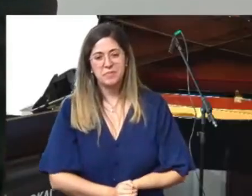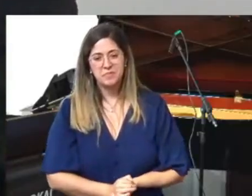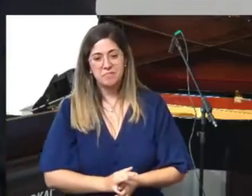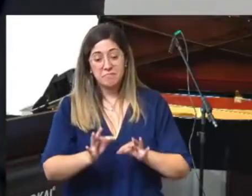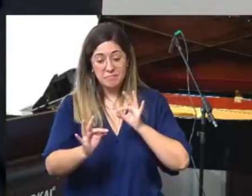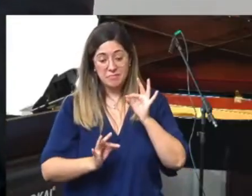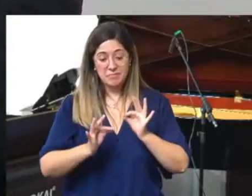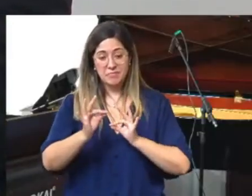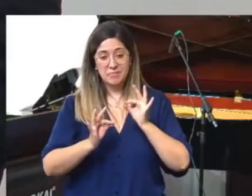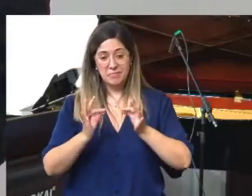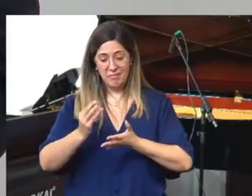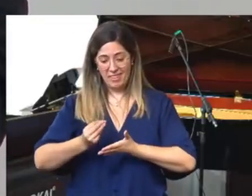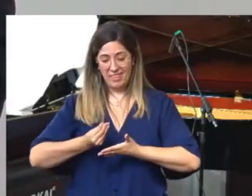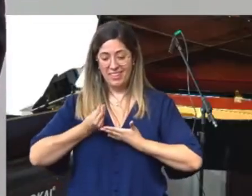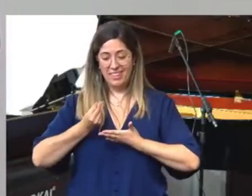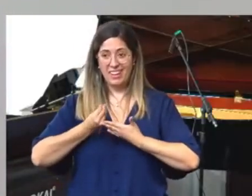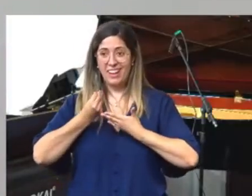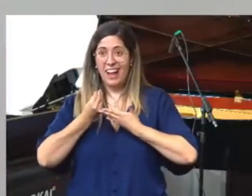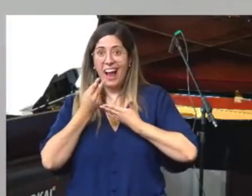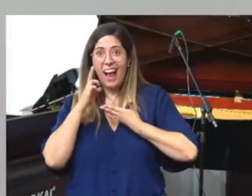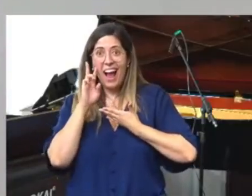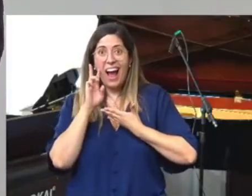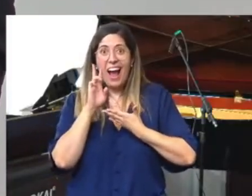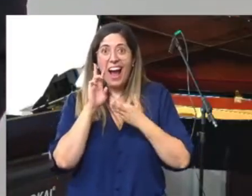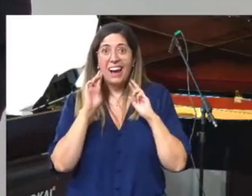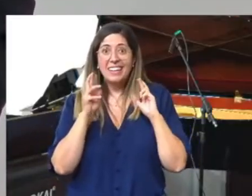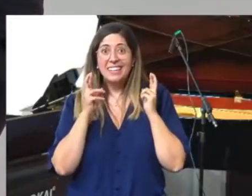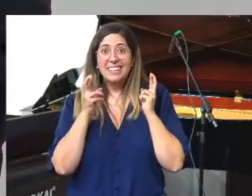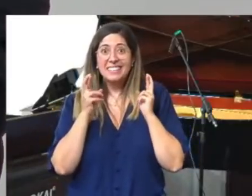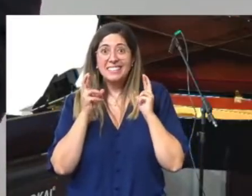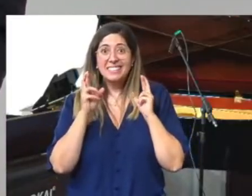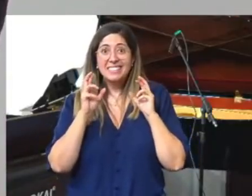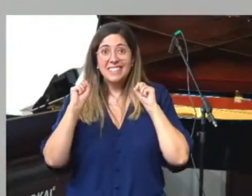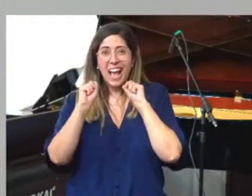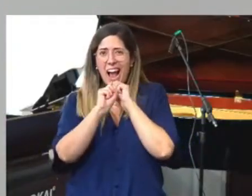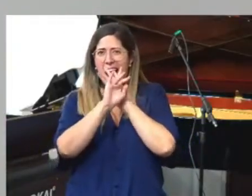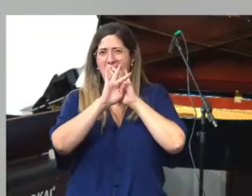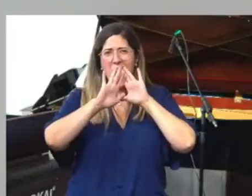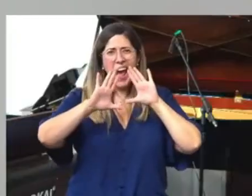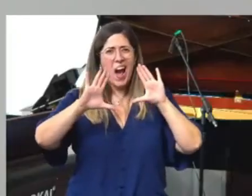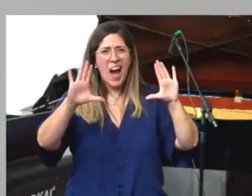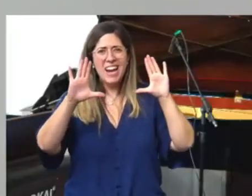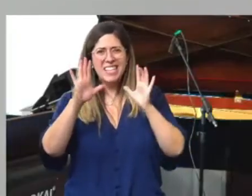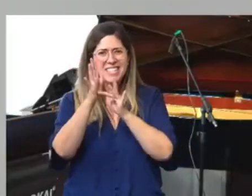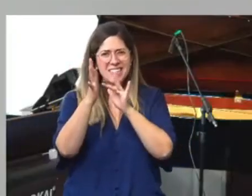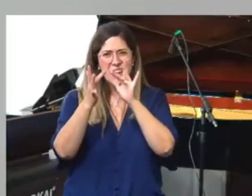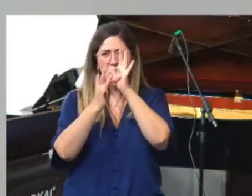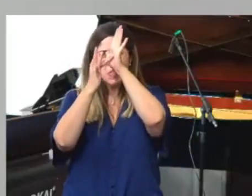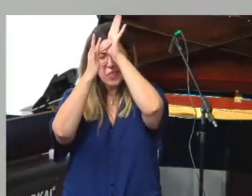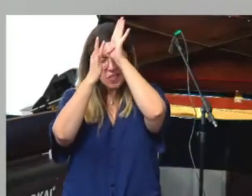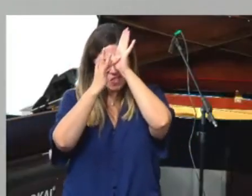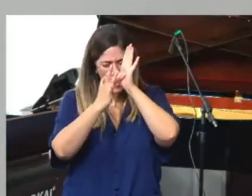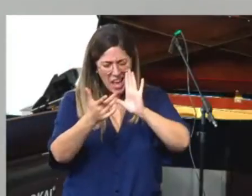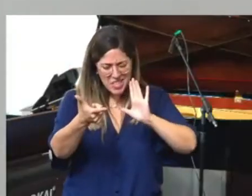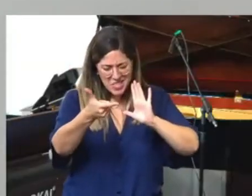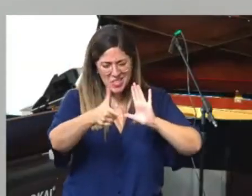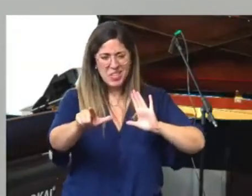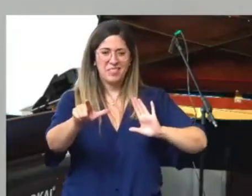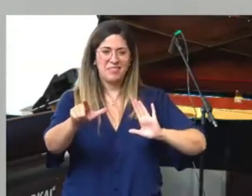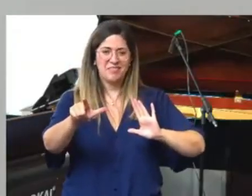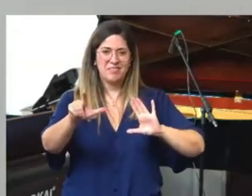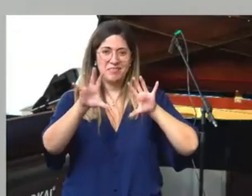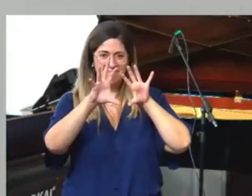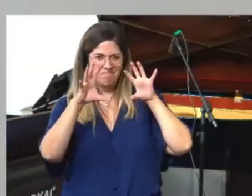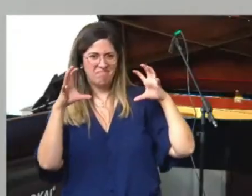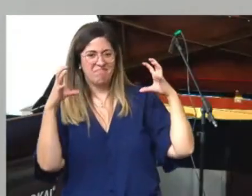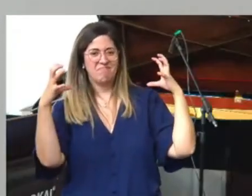ela nos prepara para o grande e maior evento da história da humanidade. Quando Cristo vier